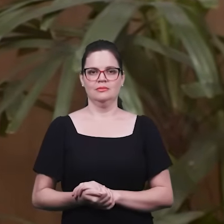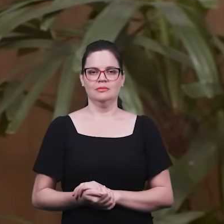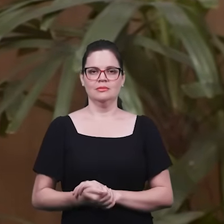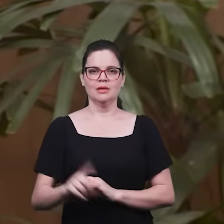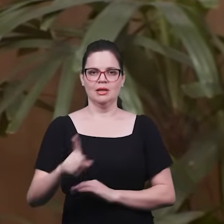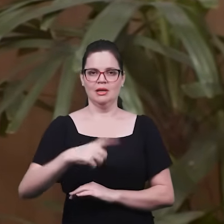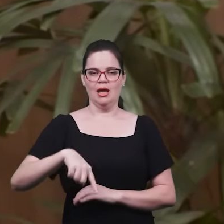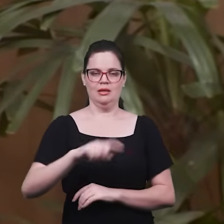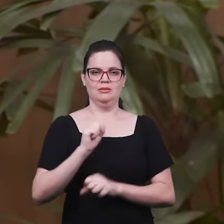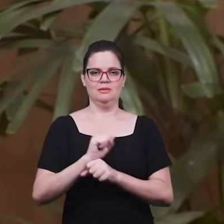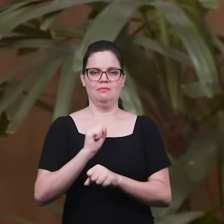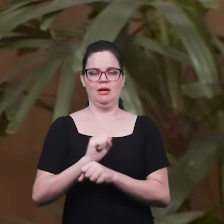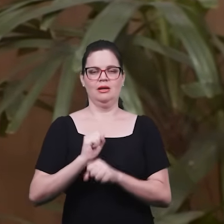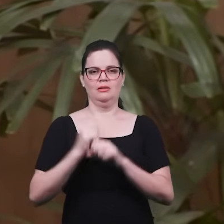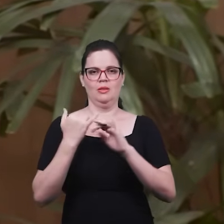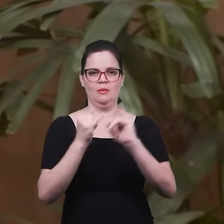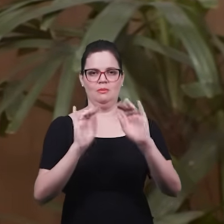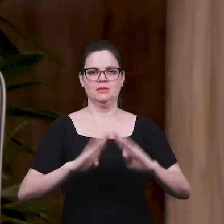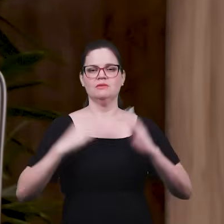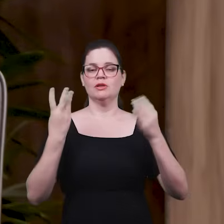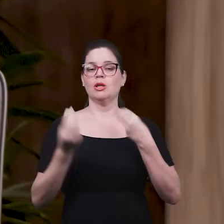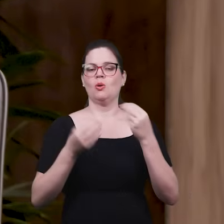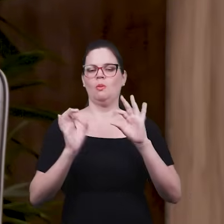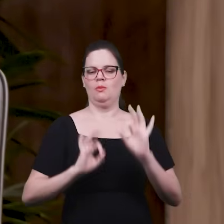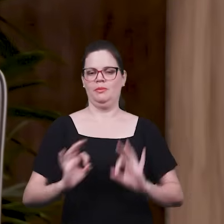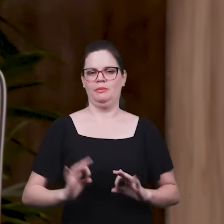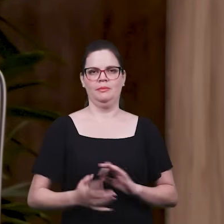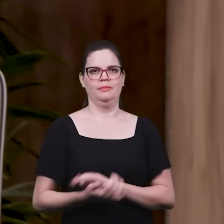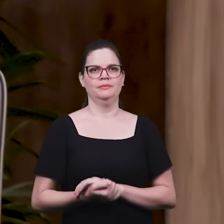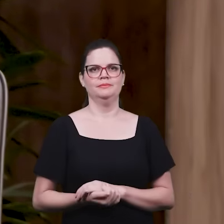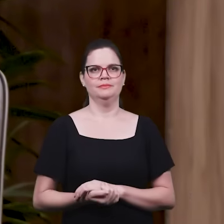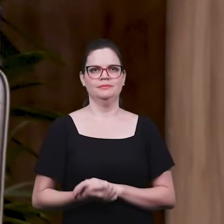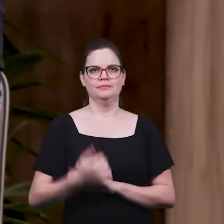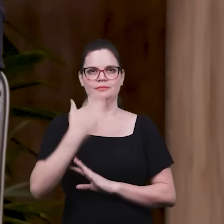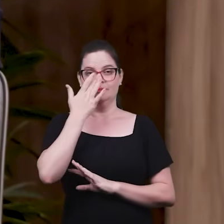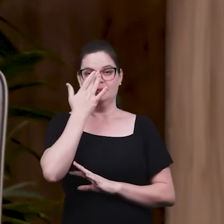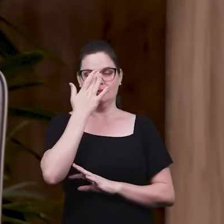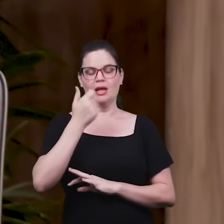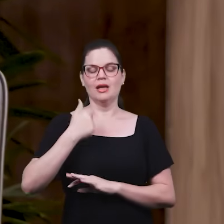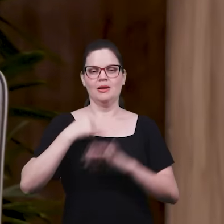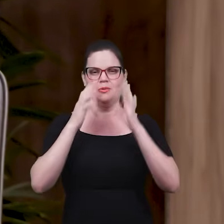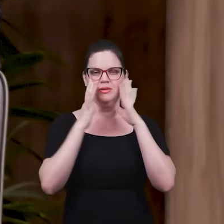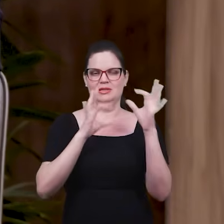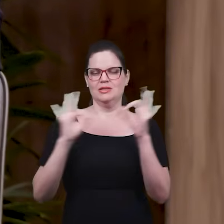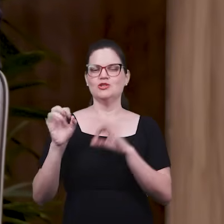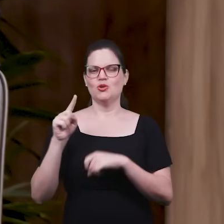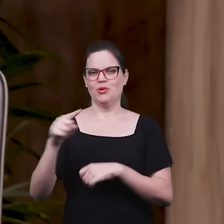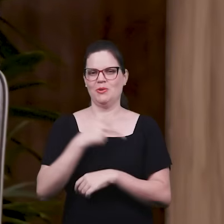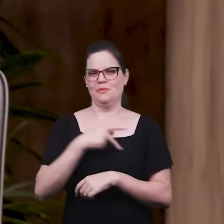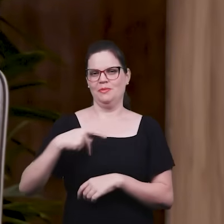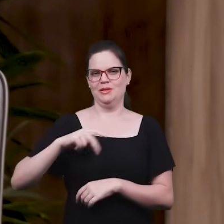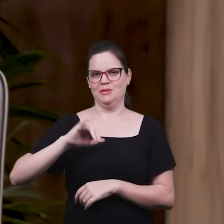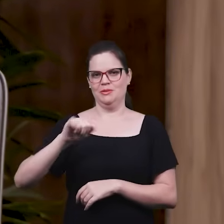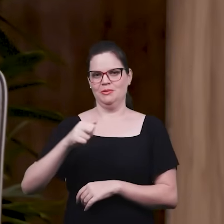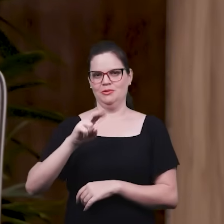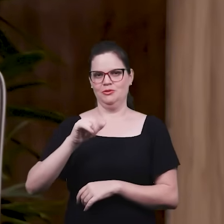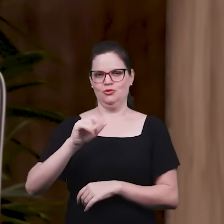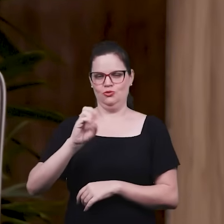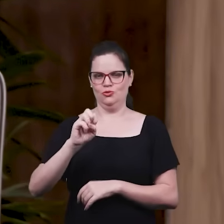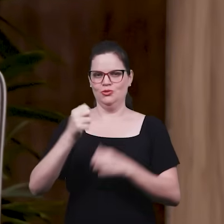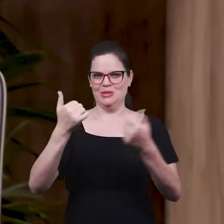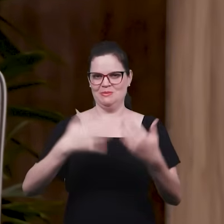por todos nós, o Trombetas e Festas. Bom, eu até assisti um pouco o programa do pastor Júlio com a